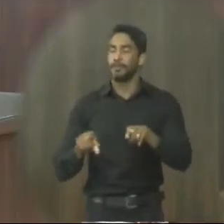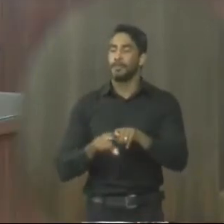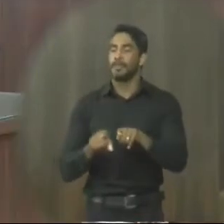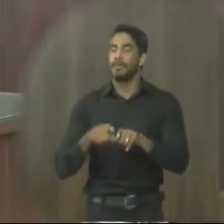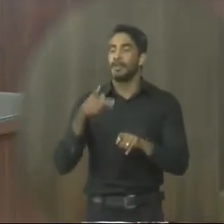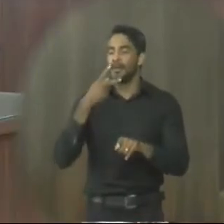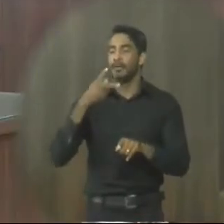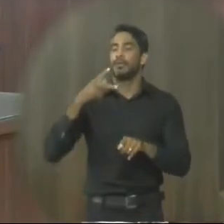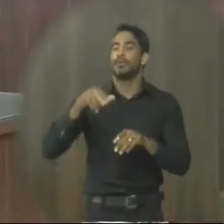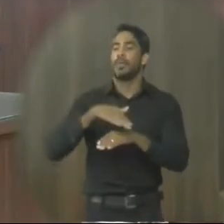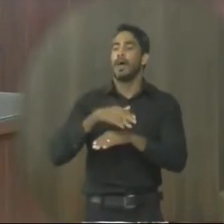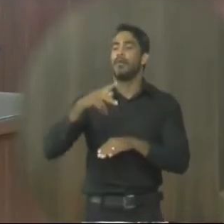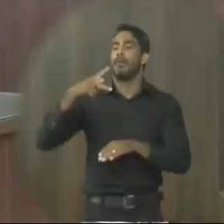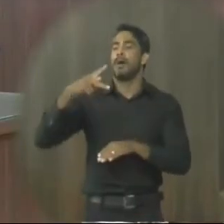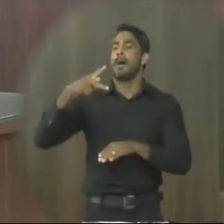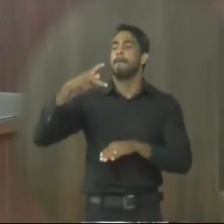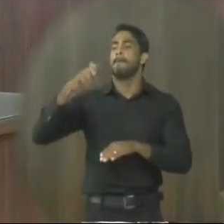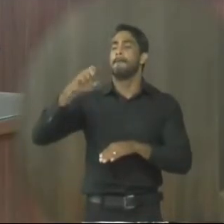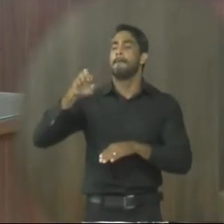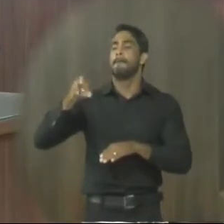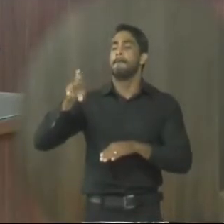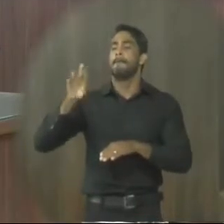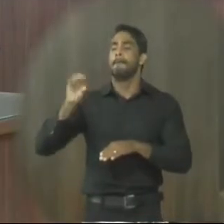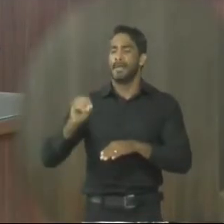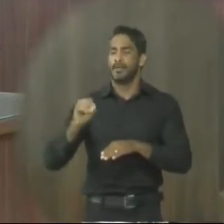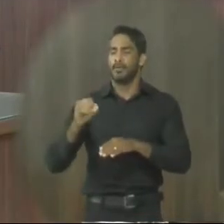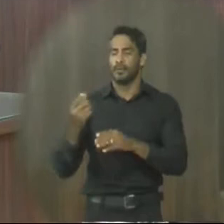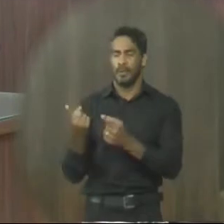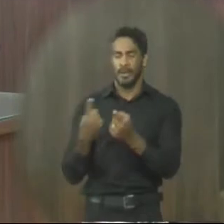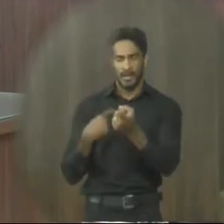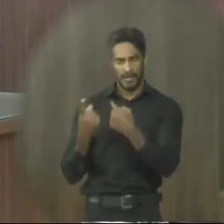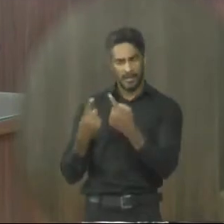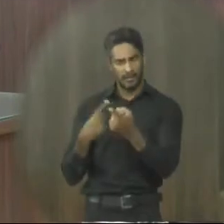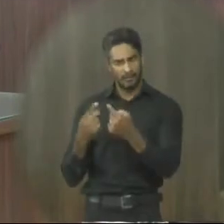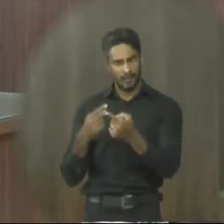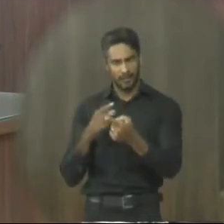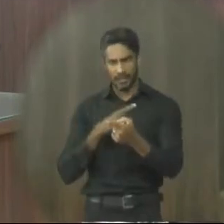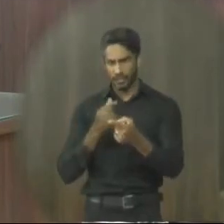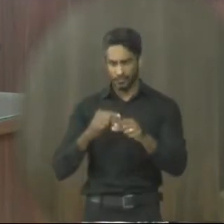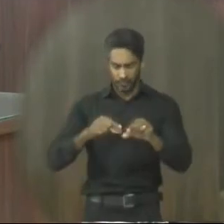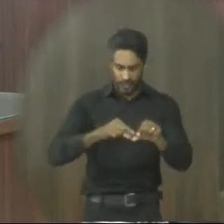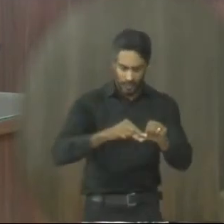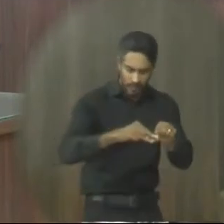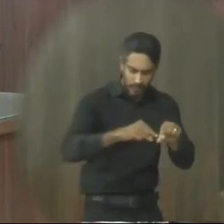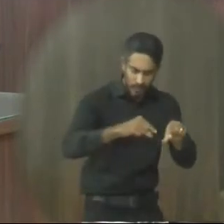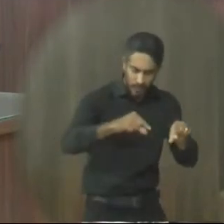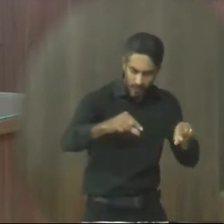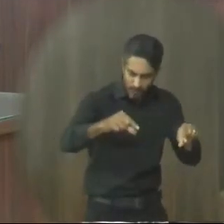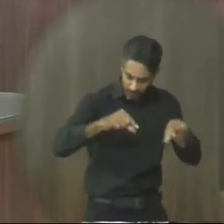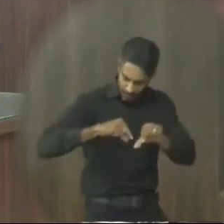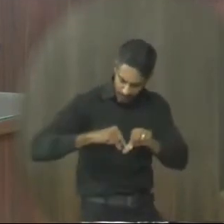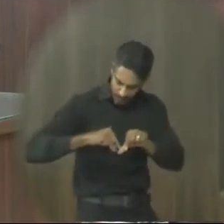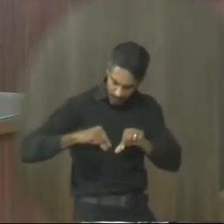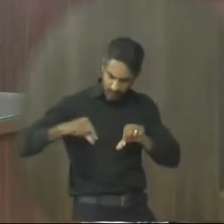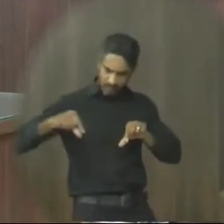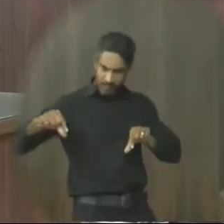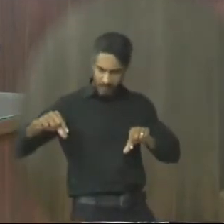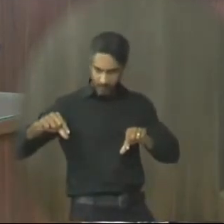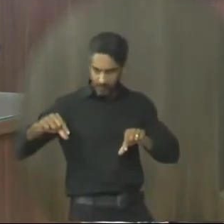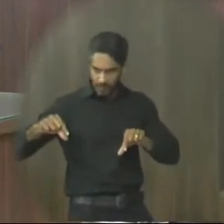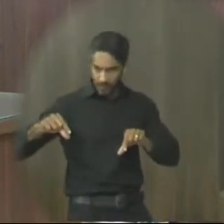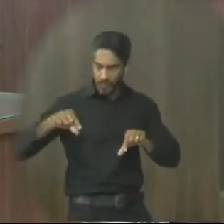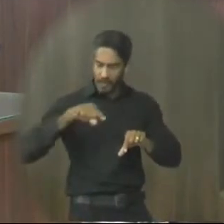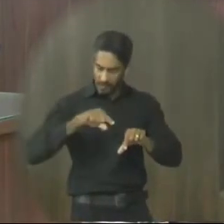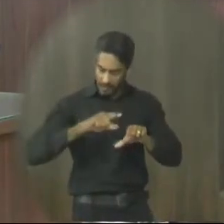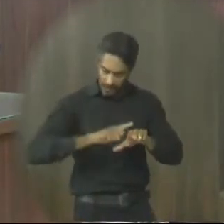Pedro Alves Cabral, que vai passar por recapeamento. Aquela avenida, ela também não tem meio fio. De fora a fora, ela não tem meio fio.